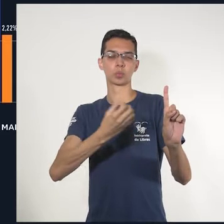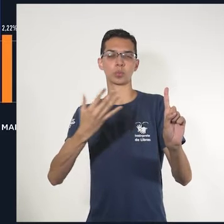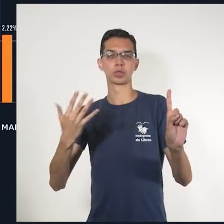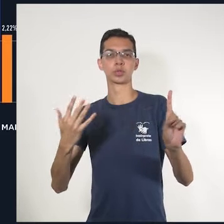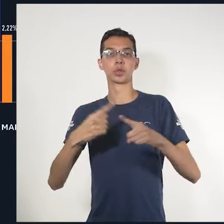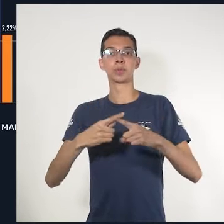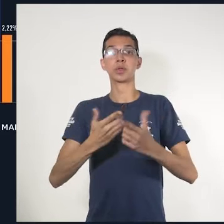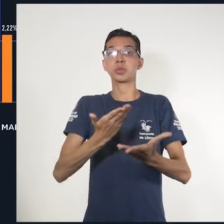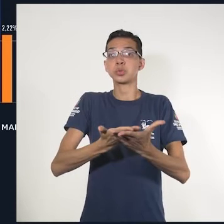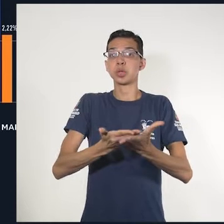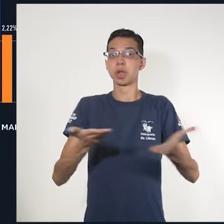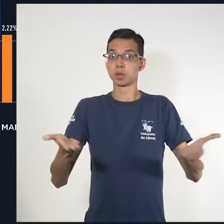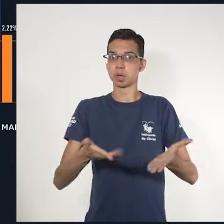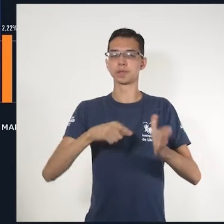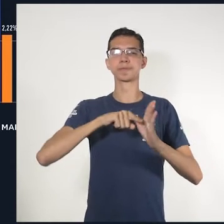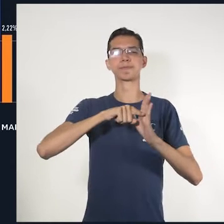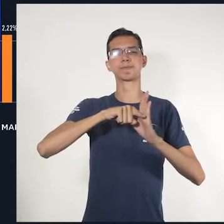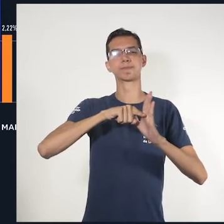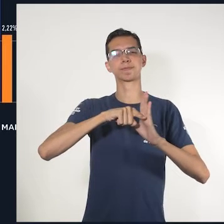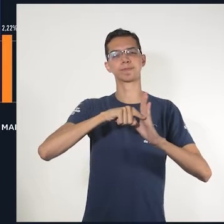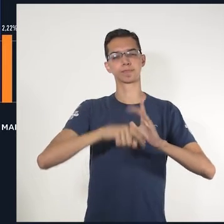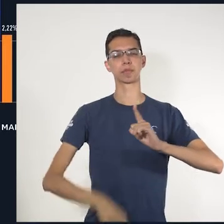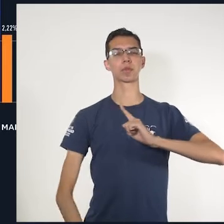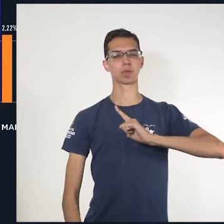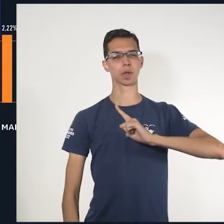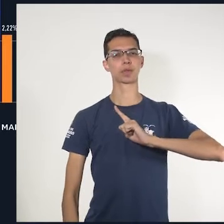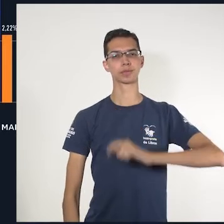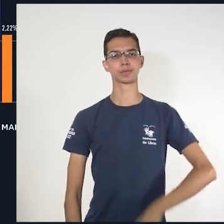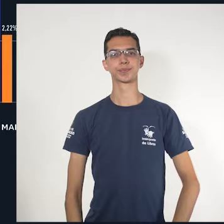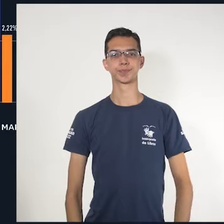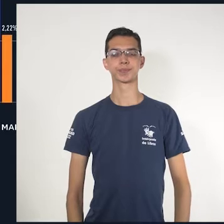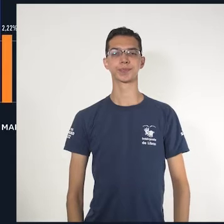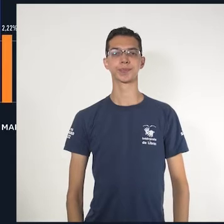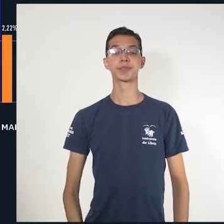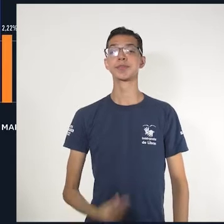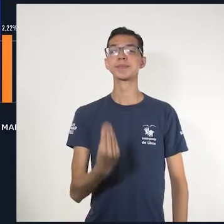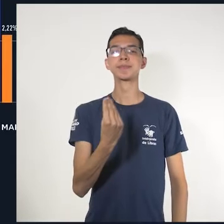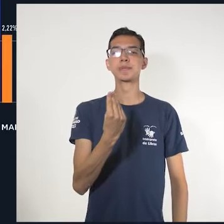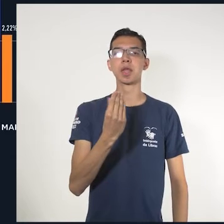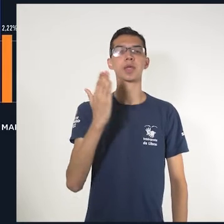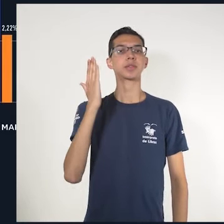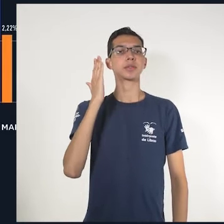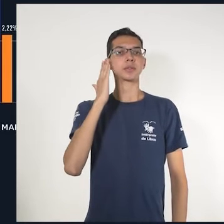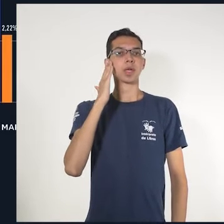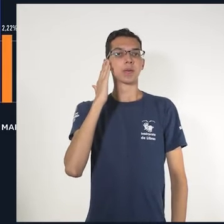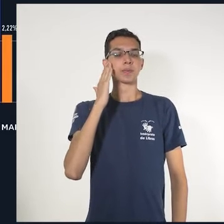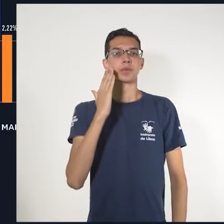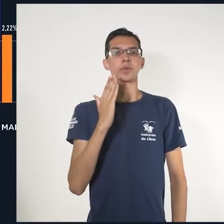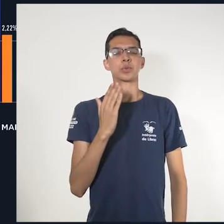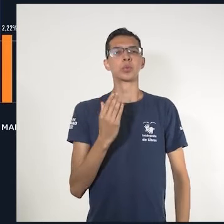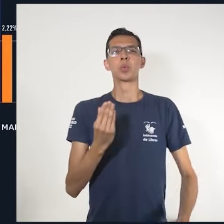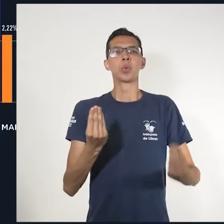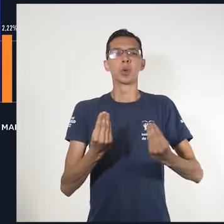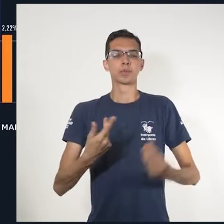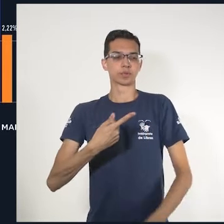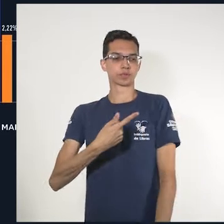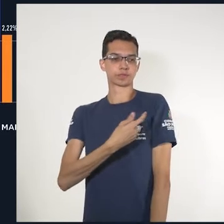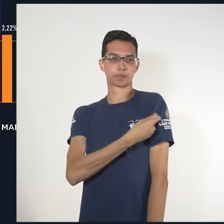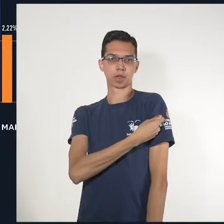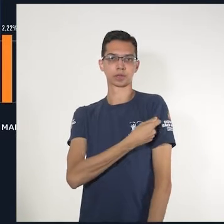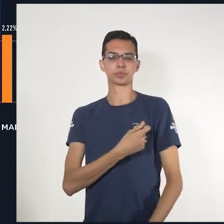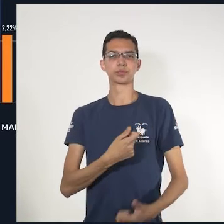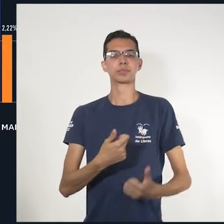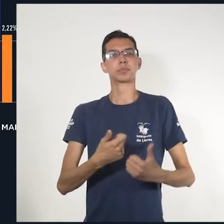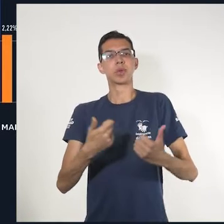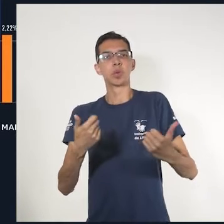estudo que nós estamos fazendo com o infectologista Júlio Croda, para poder ver o impacto da vacinação nos idosos na